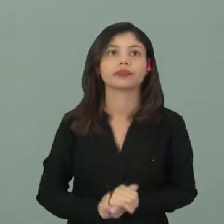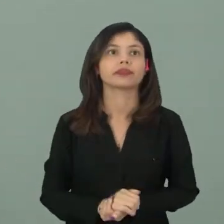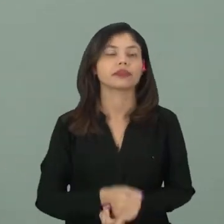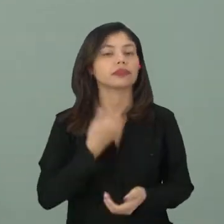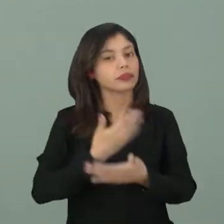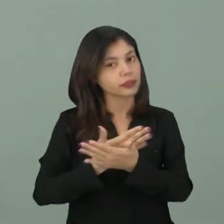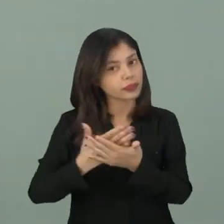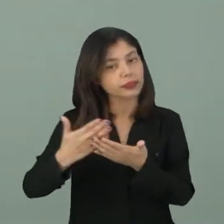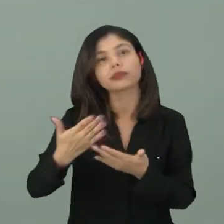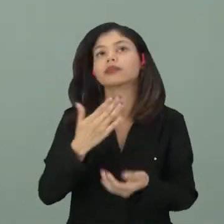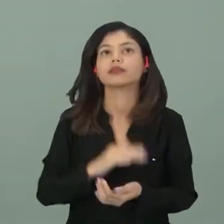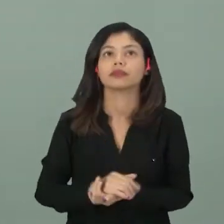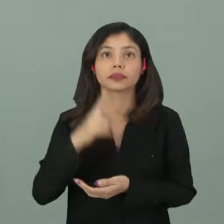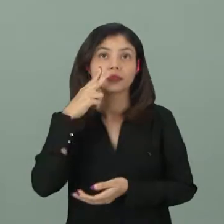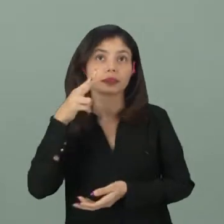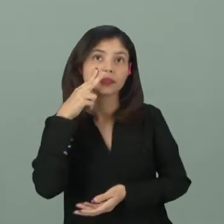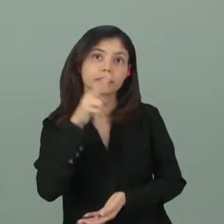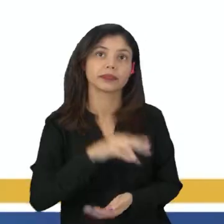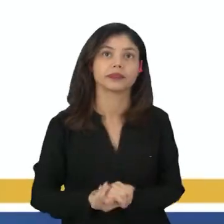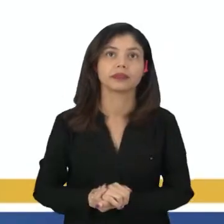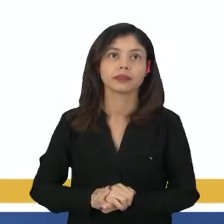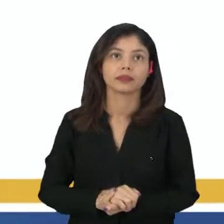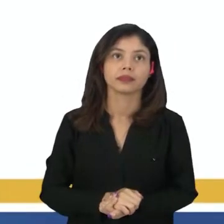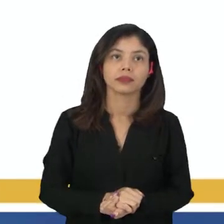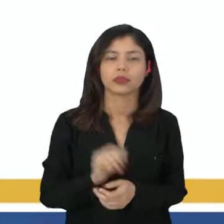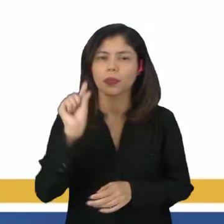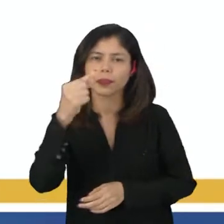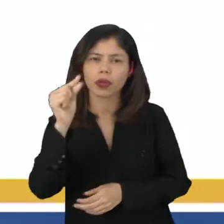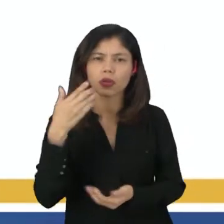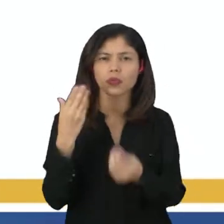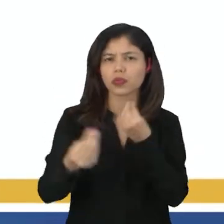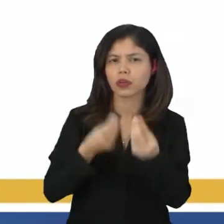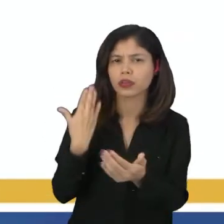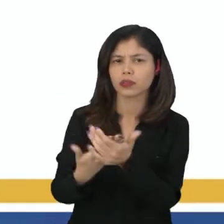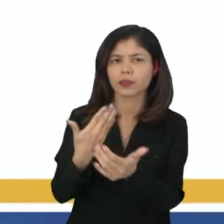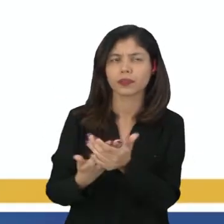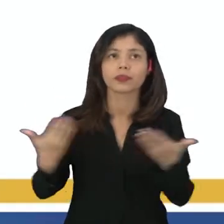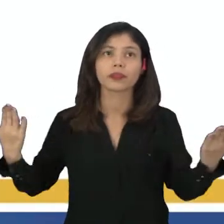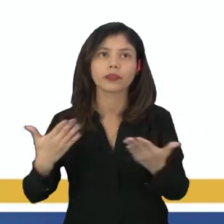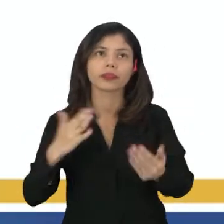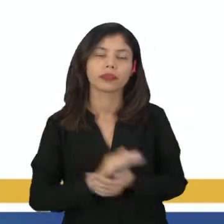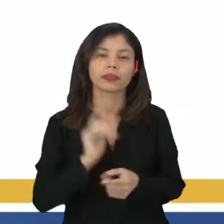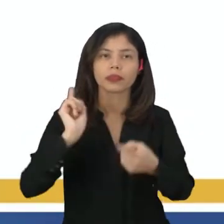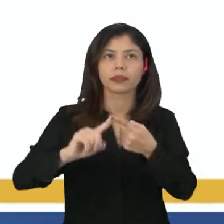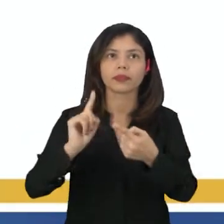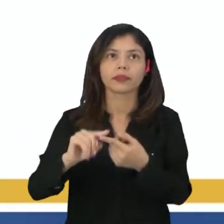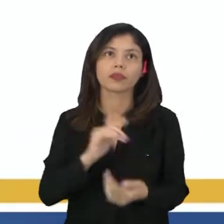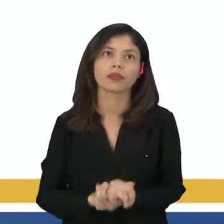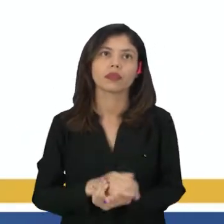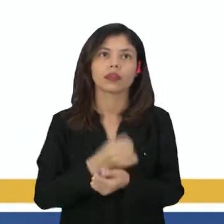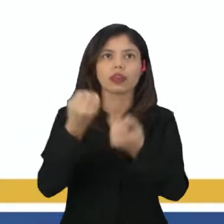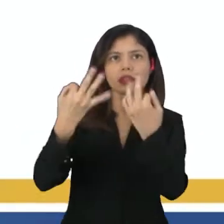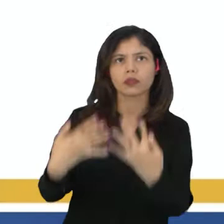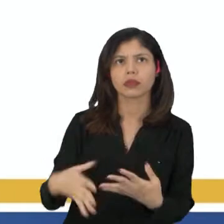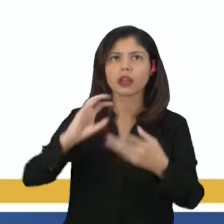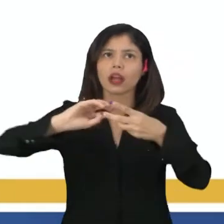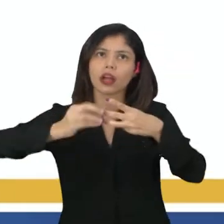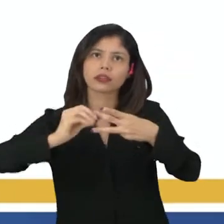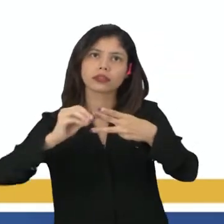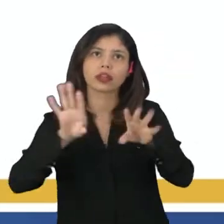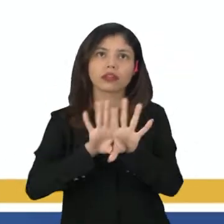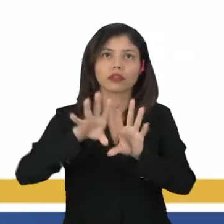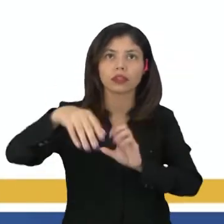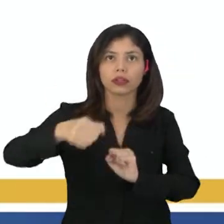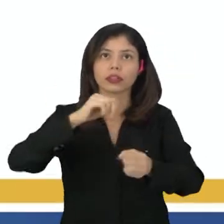para começar, nós vamos ver aí nessa questão um pouquinho do que nós estudamos. E nessa questão 1 nós temos o seguinte: costuma-se dizer